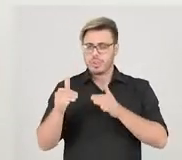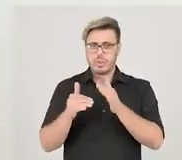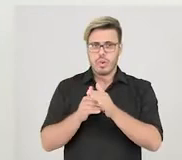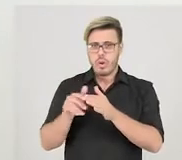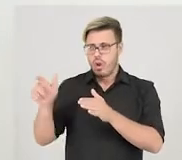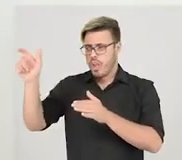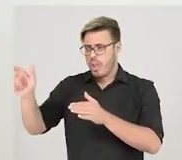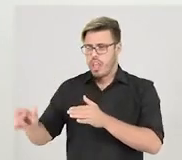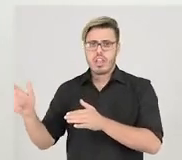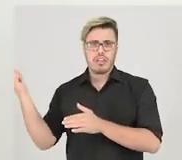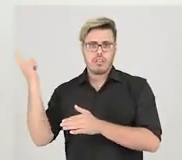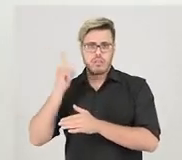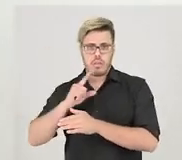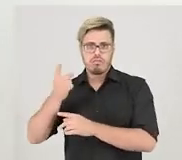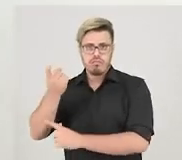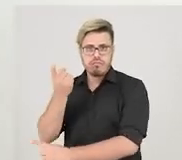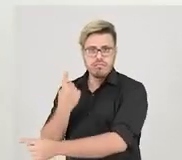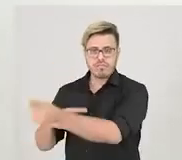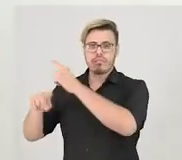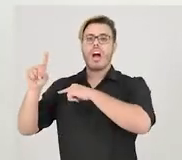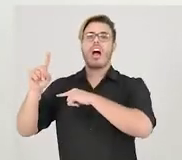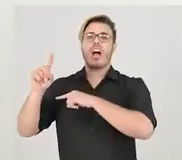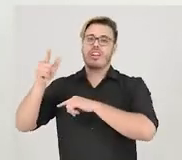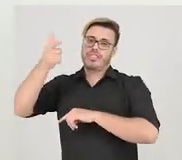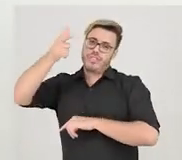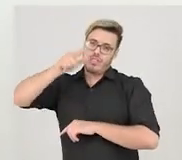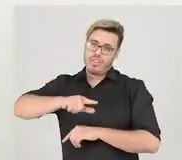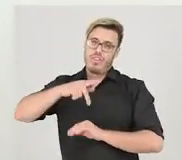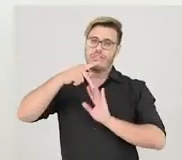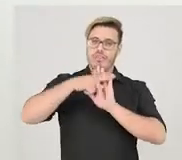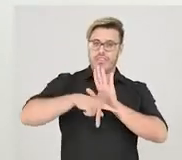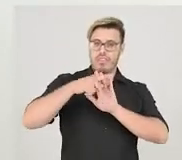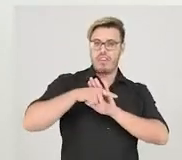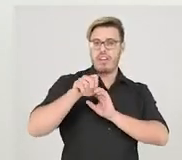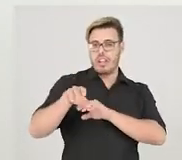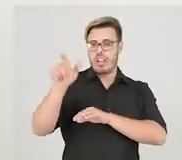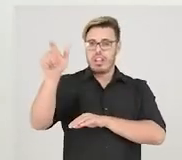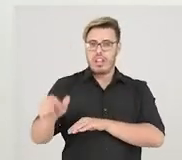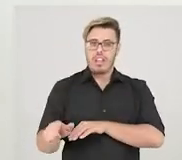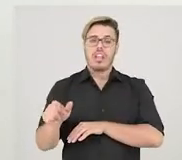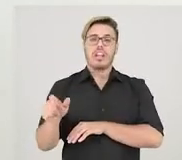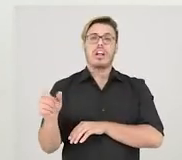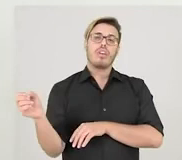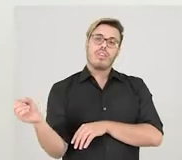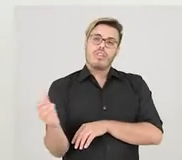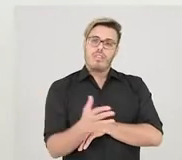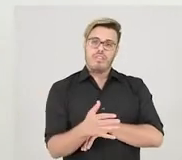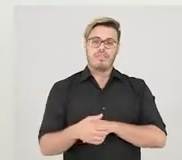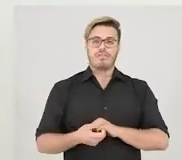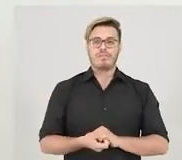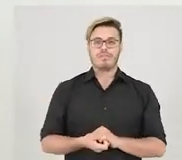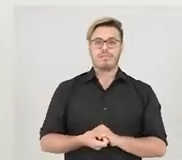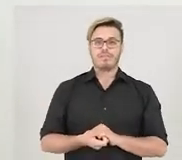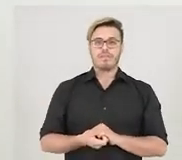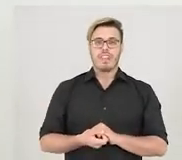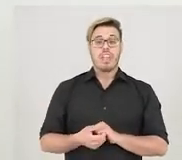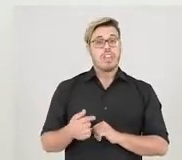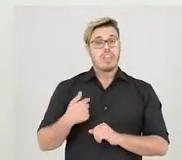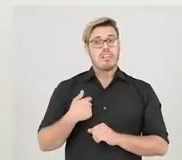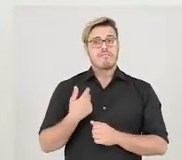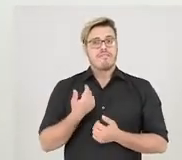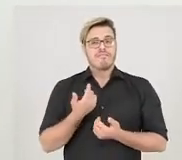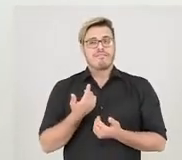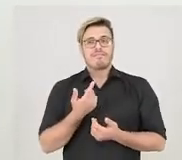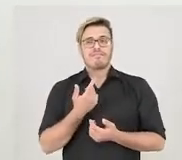Eu espero ter contribuído. Me desculpem pela fala muito acelerada, mas nós